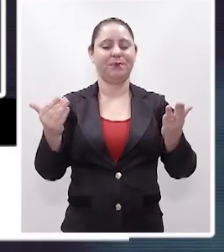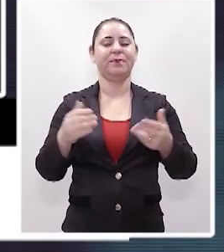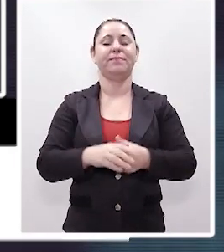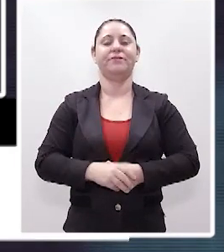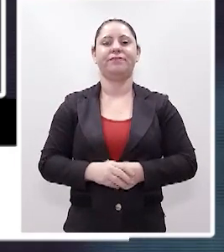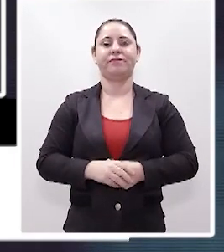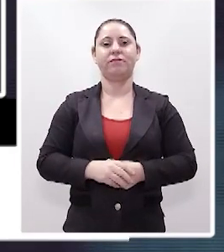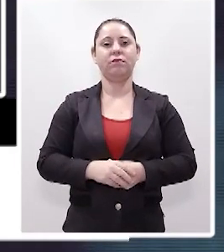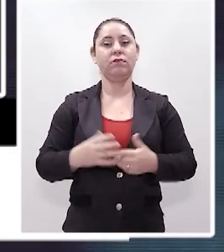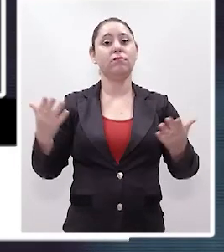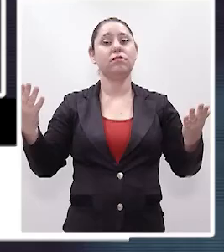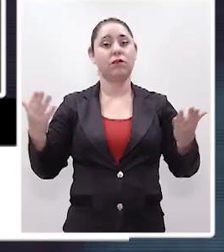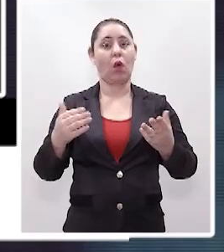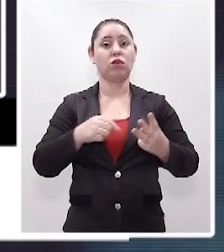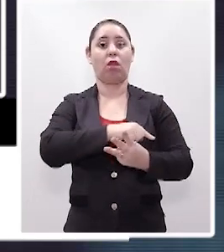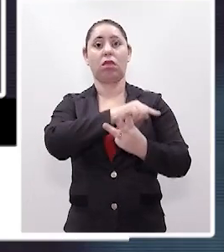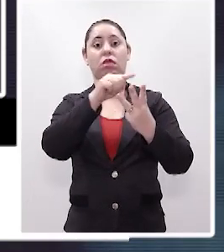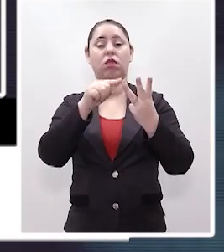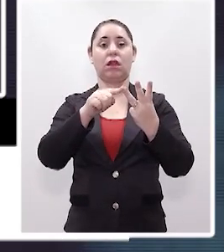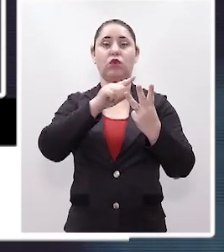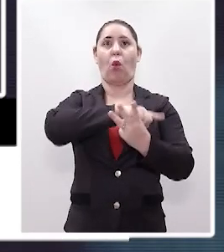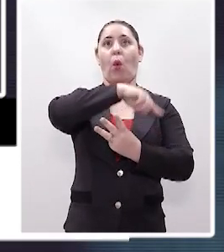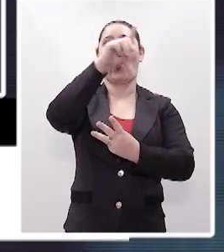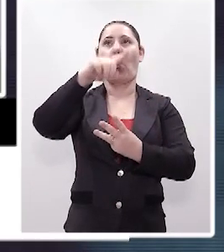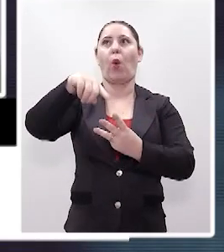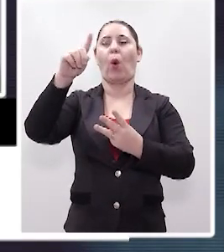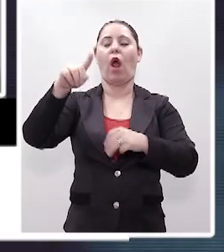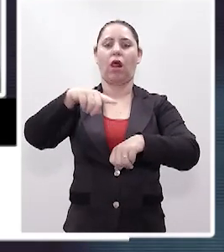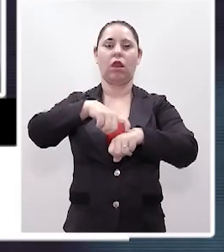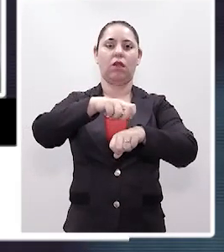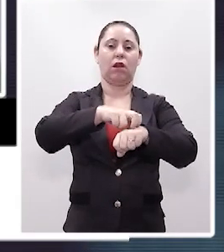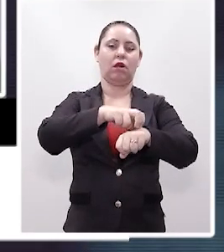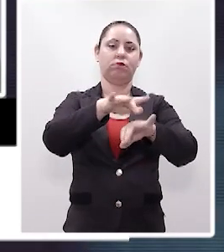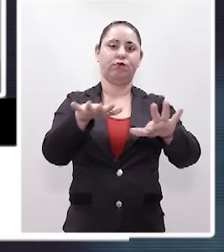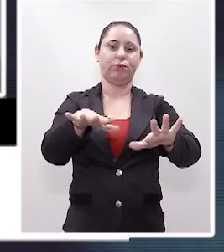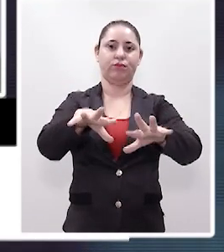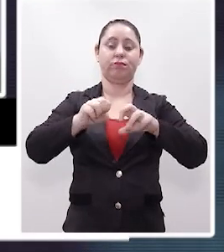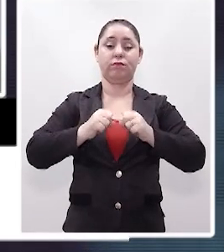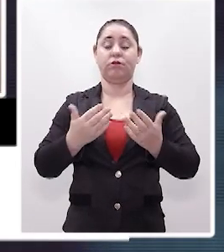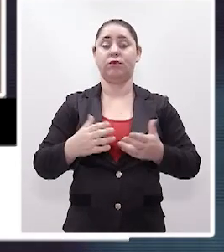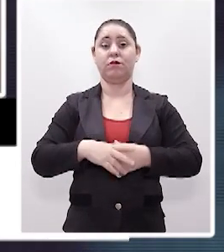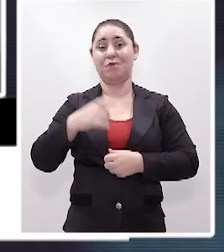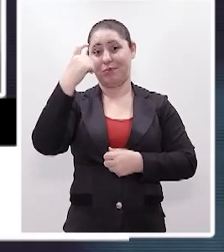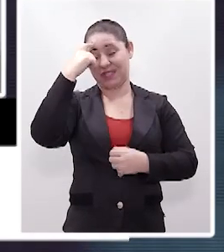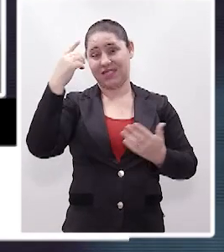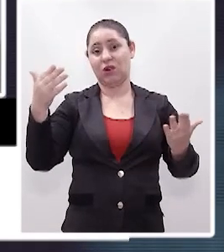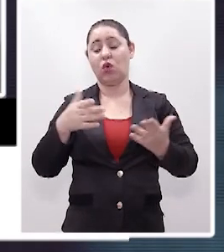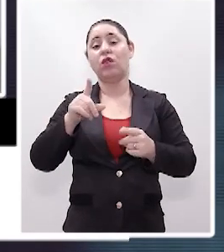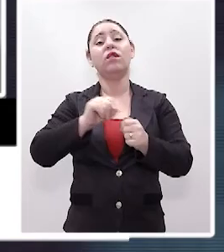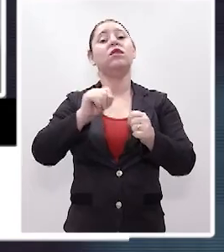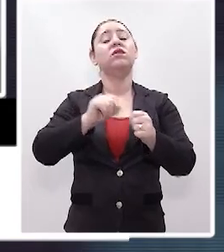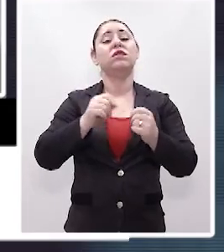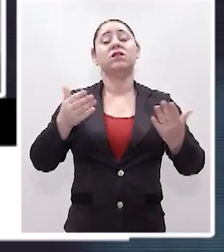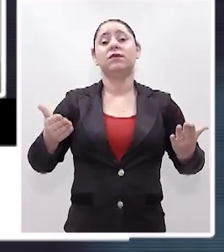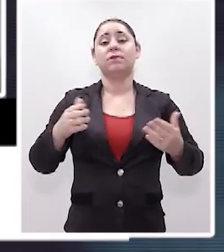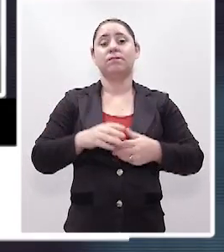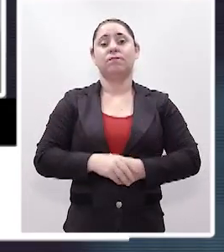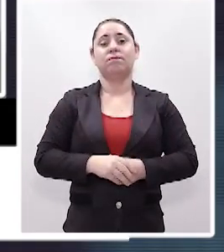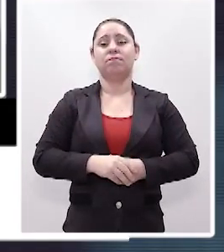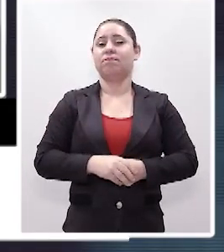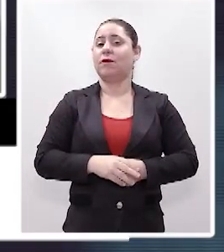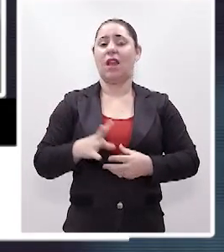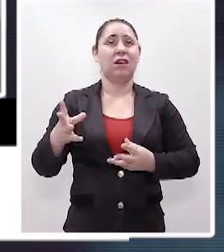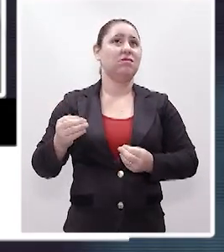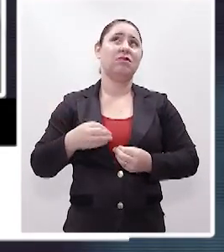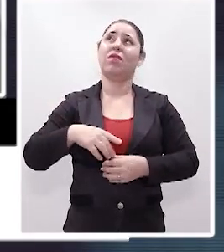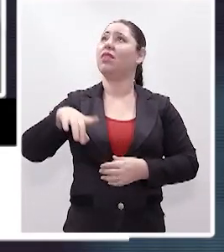hoje. Porque agora que vem a terceira onda. Exatamente. Aí você pensa, e agora? O que eu vou fazer? Mas, gente, é